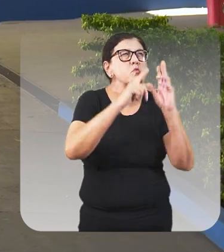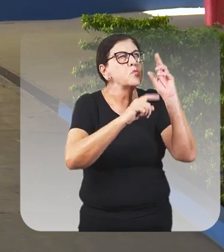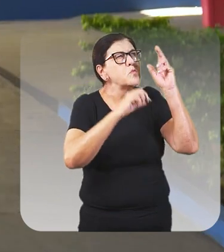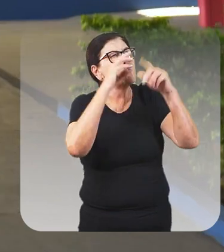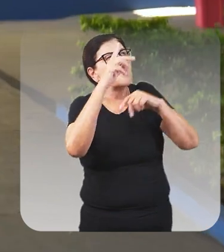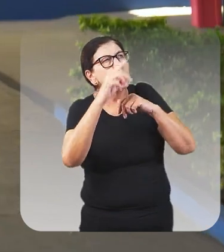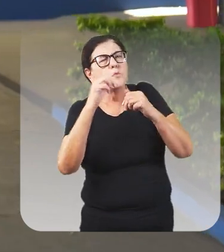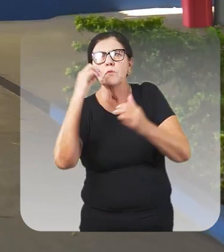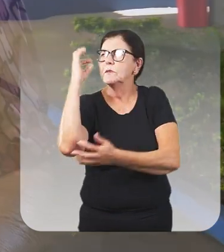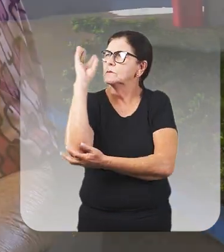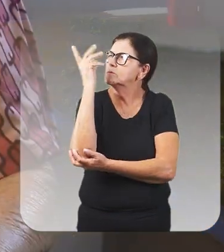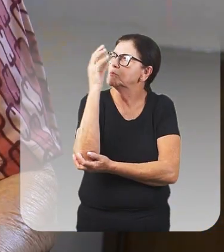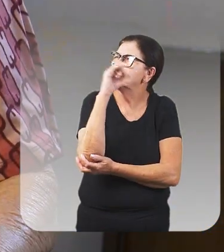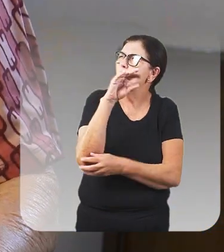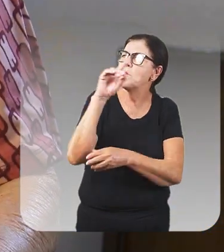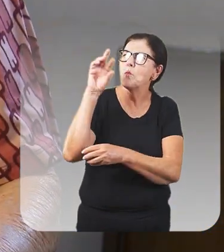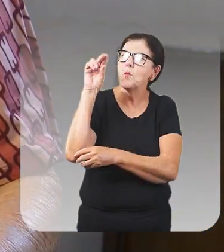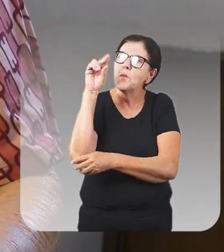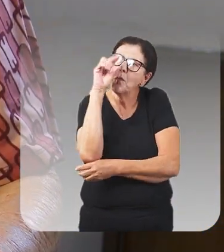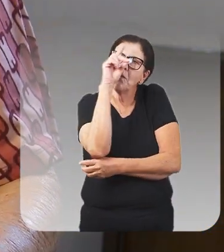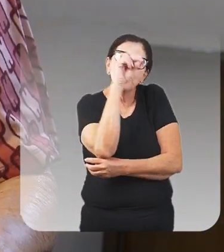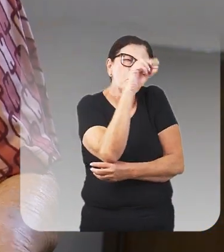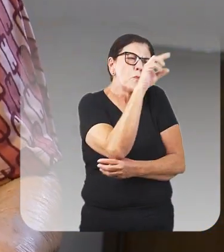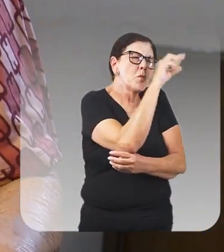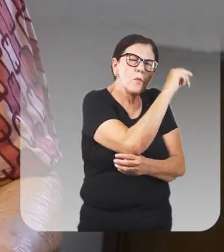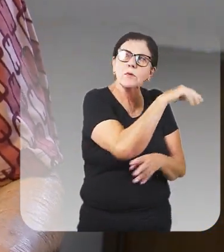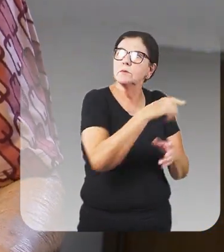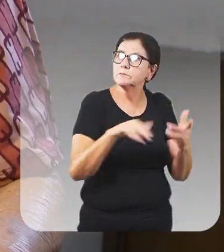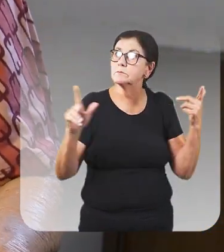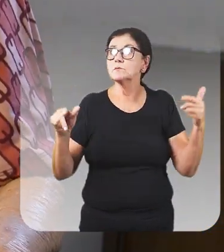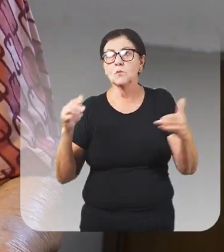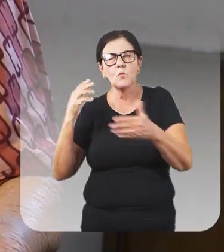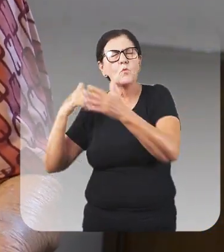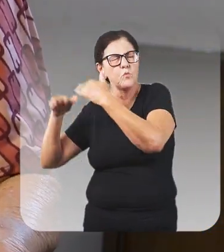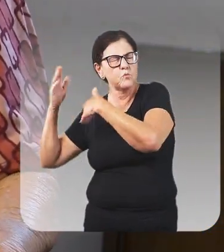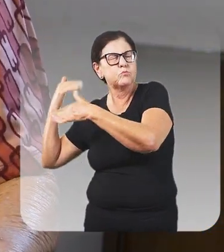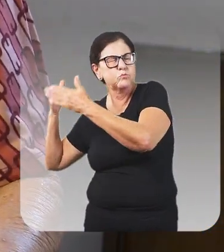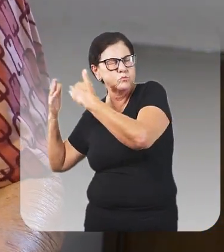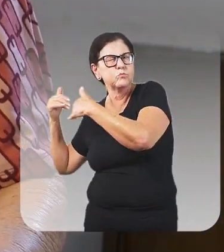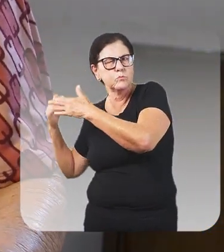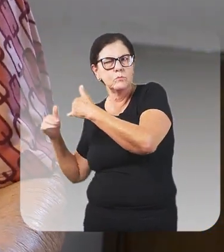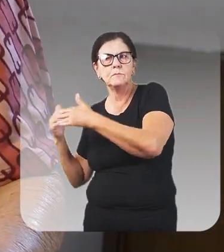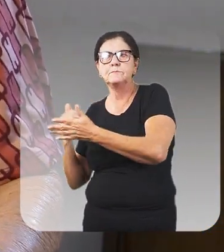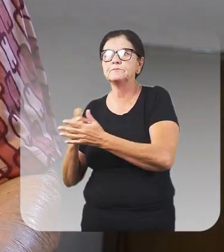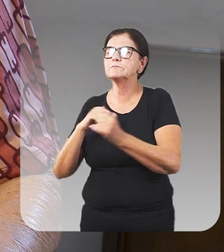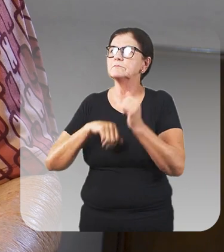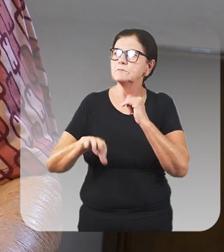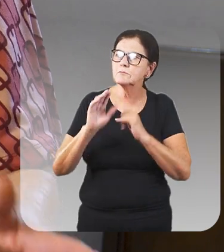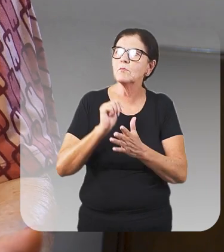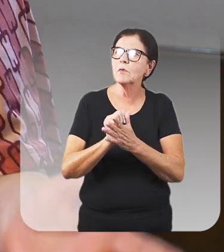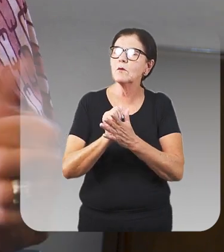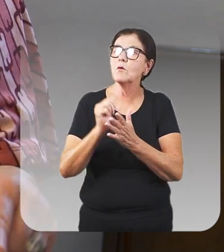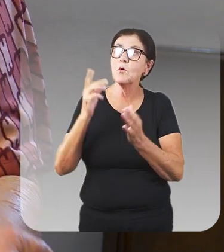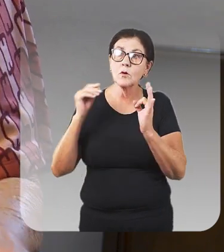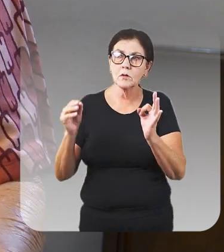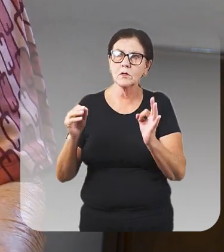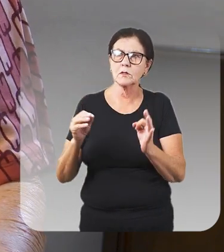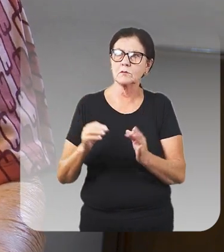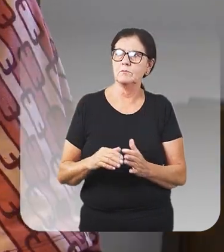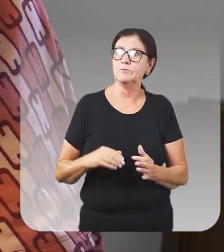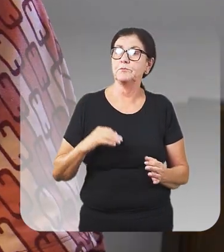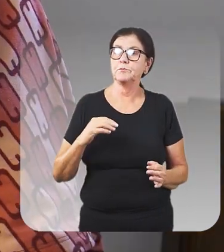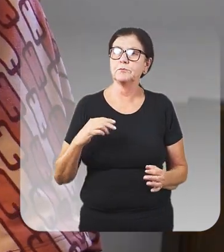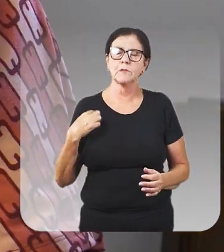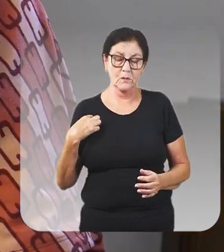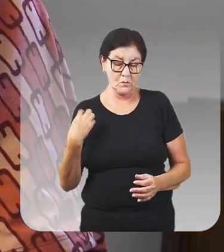do lado de fora, onde eles poderiam ver a paisagem, ver árvores, ver pássaros e, na